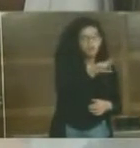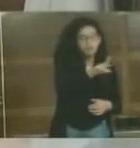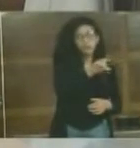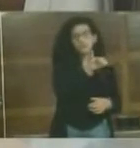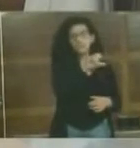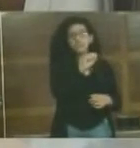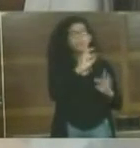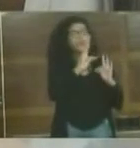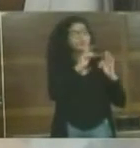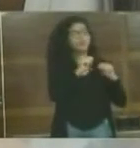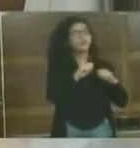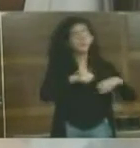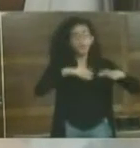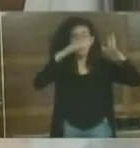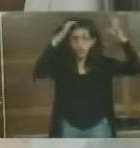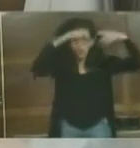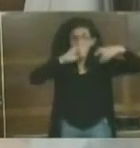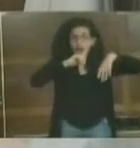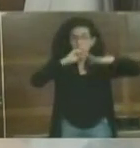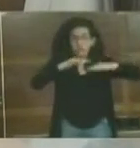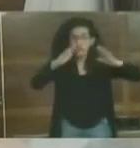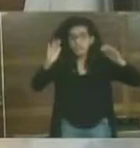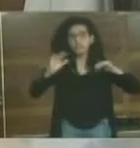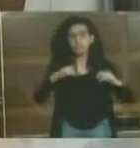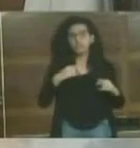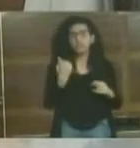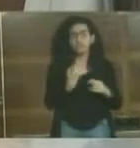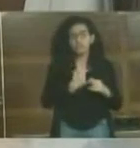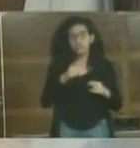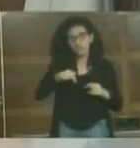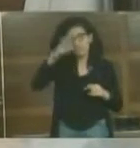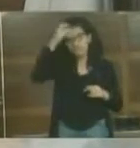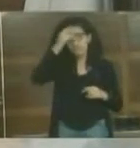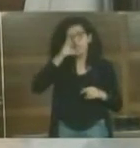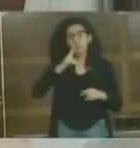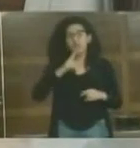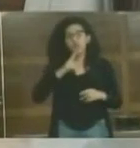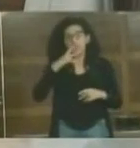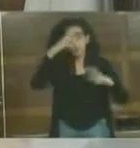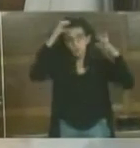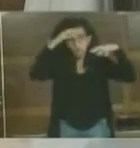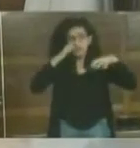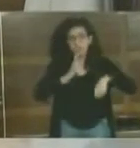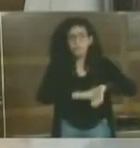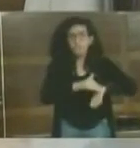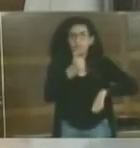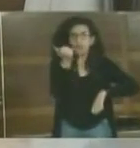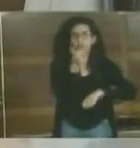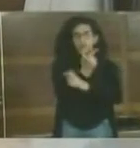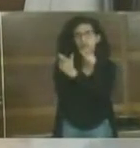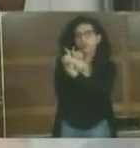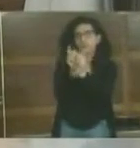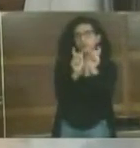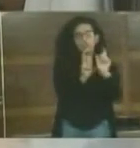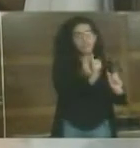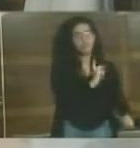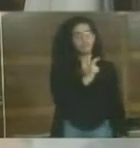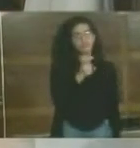ficaram debaixo d'água. E o nosso município teve uma quantidade muito maior de água. Tivemos